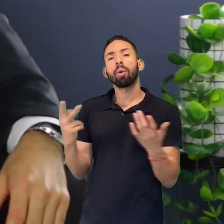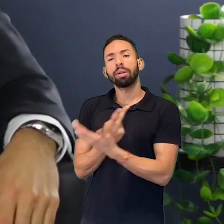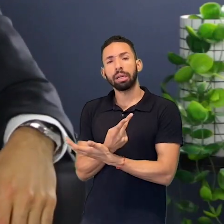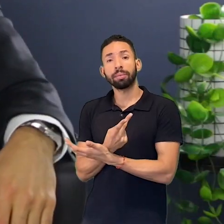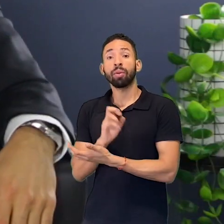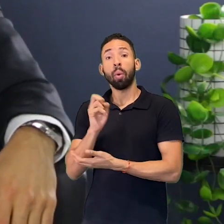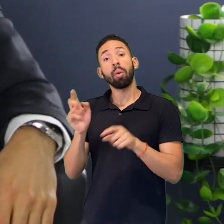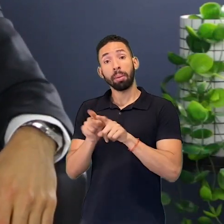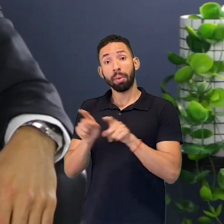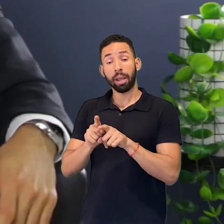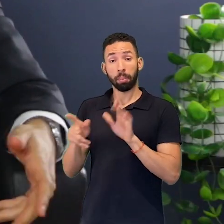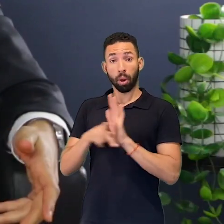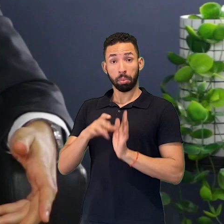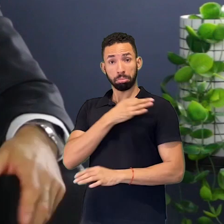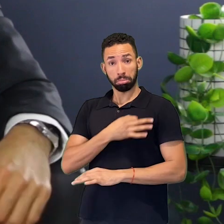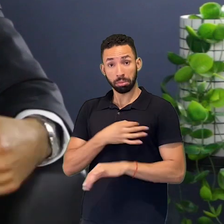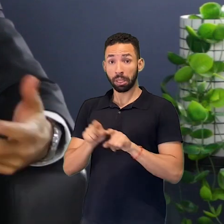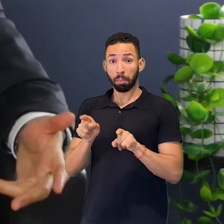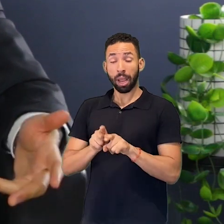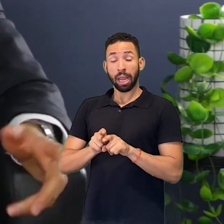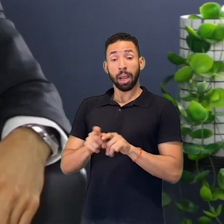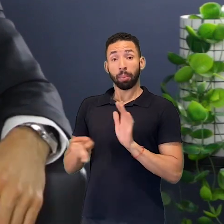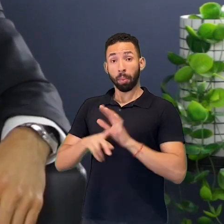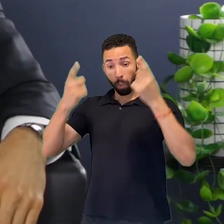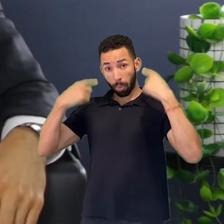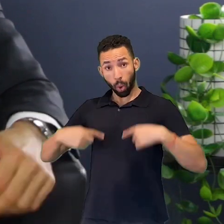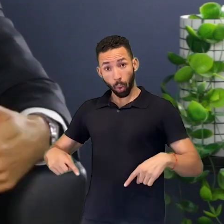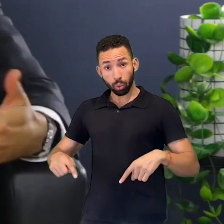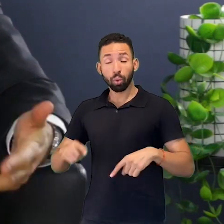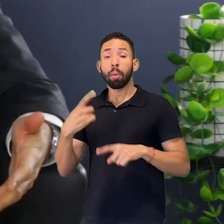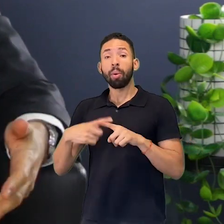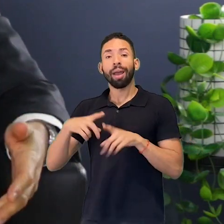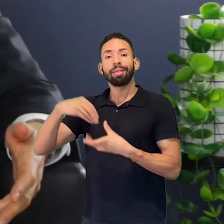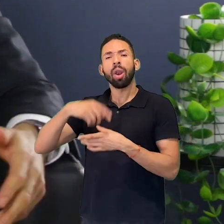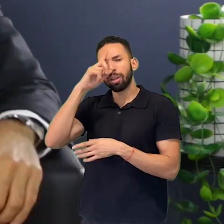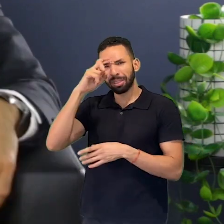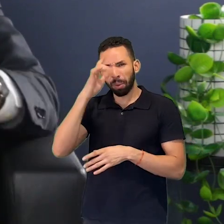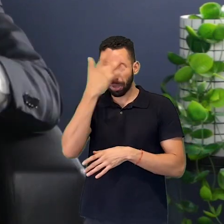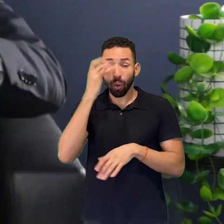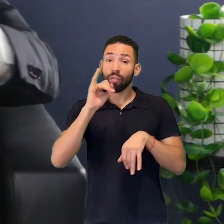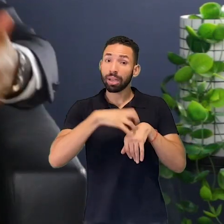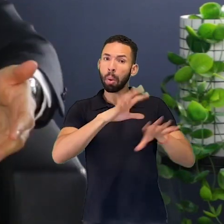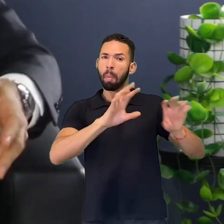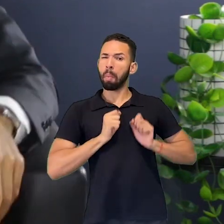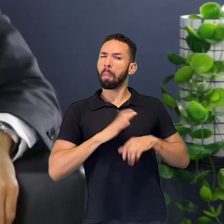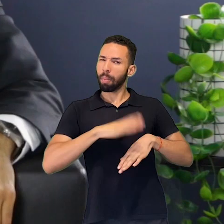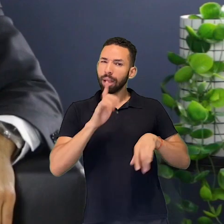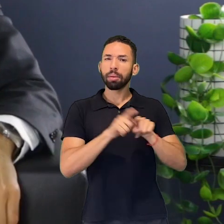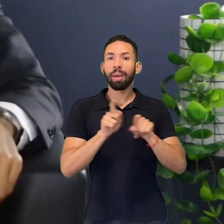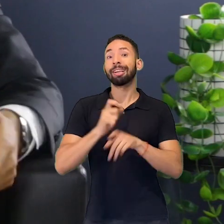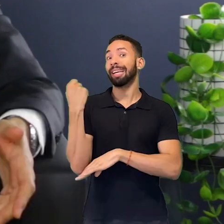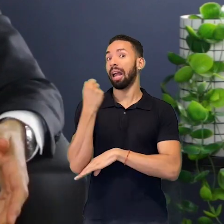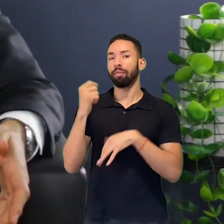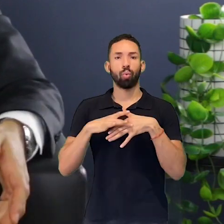até fatores biológicos. Dentro do hospital, você tem maior risco de infecção hospitalar, aquela pessoa corre maior risco